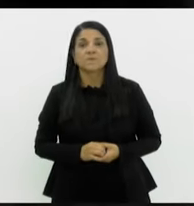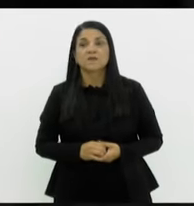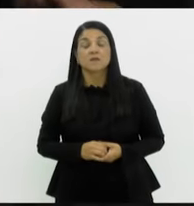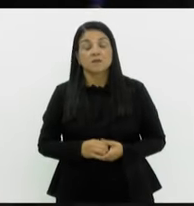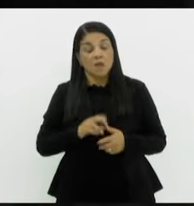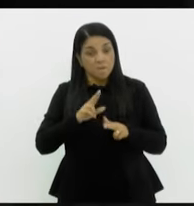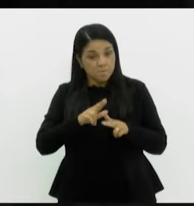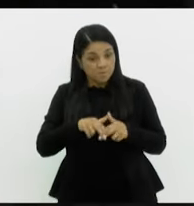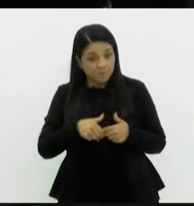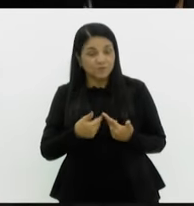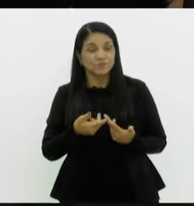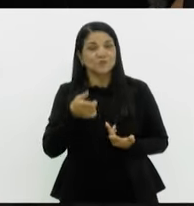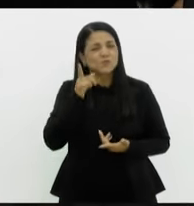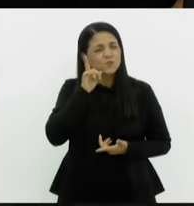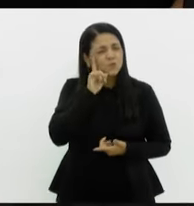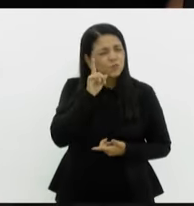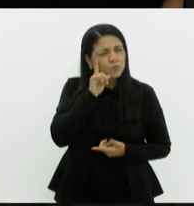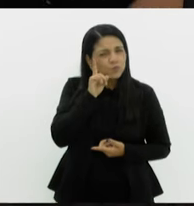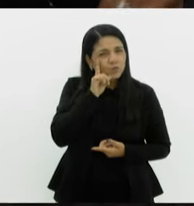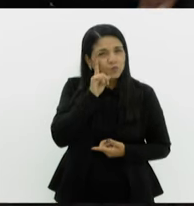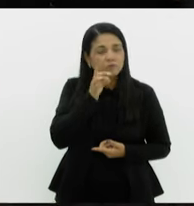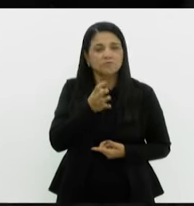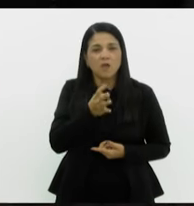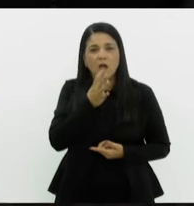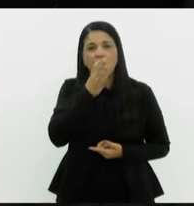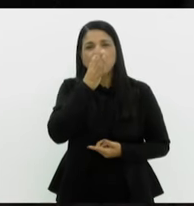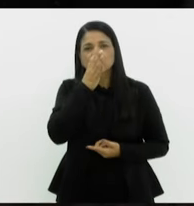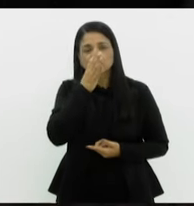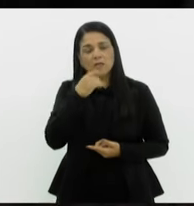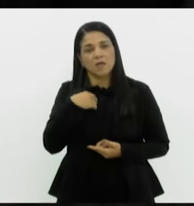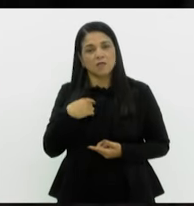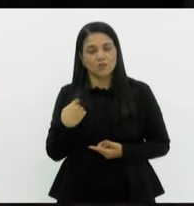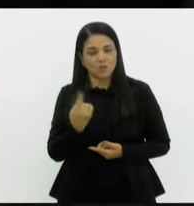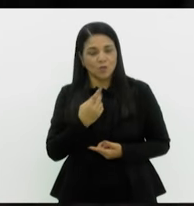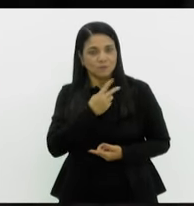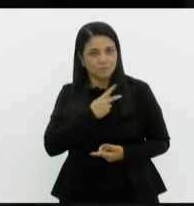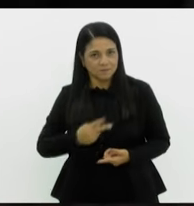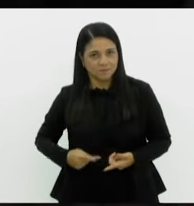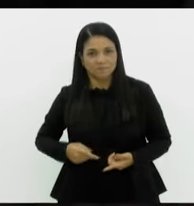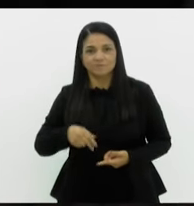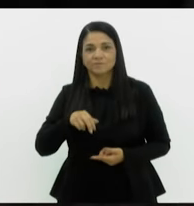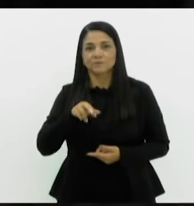temos que admirar o nosso presidente Rodrigo Bacelar, né? Não, Renata?